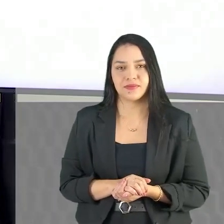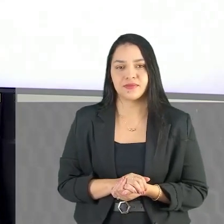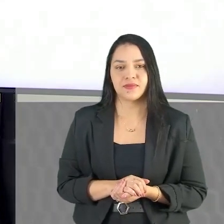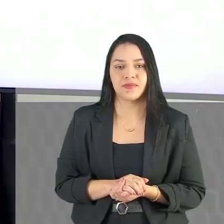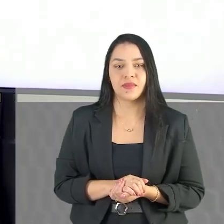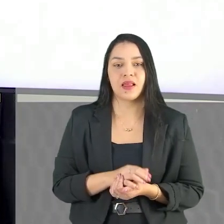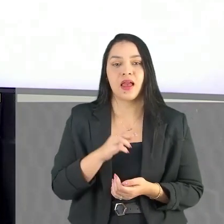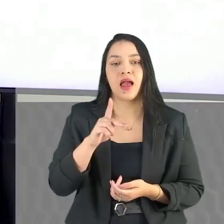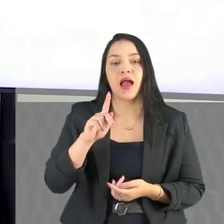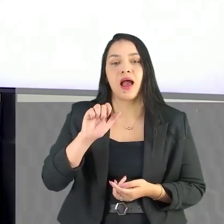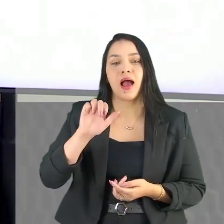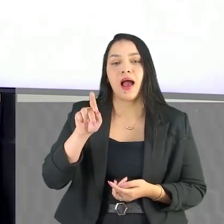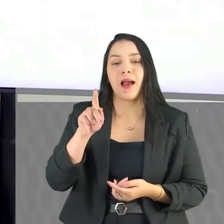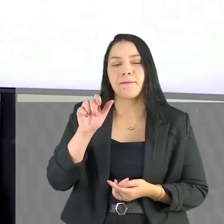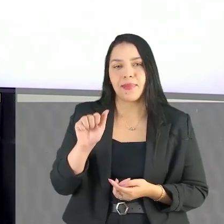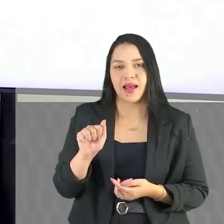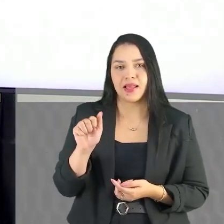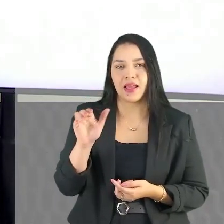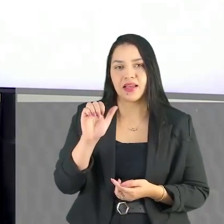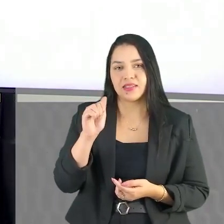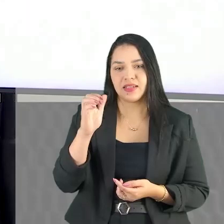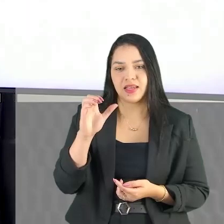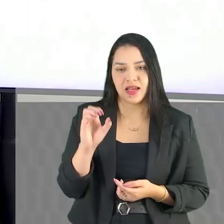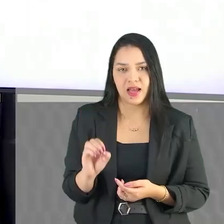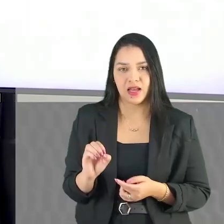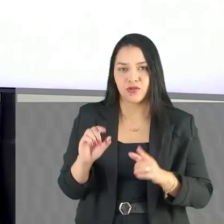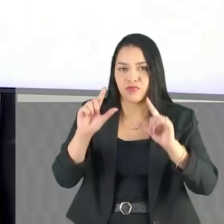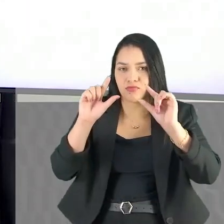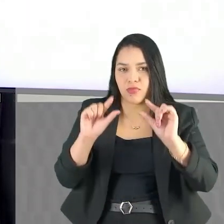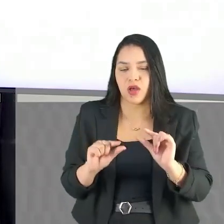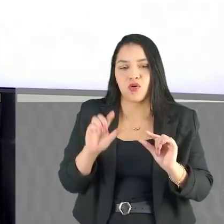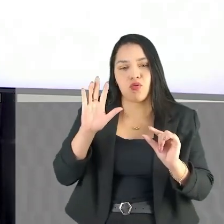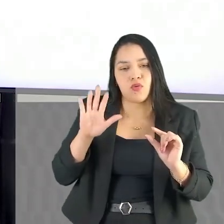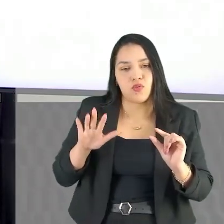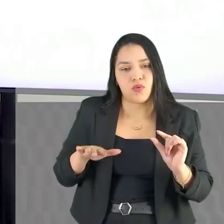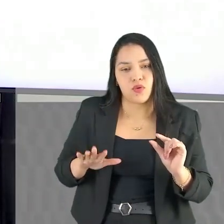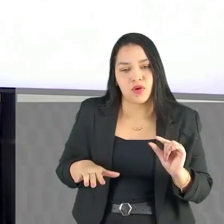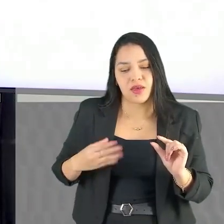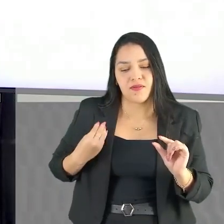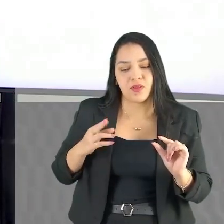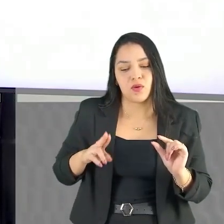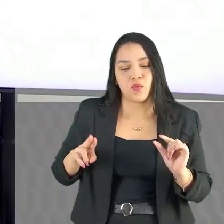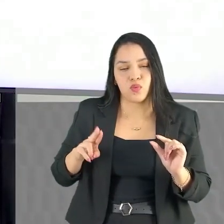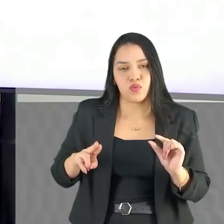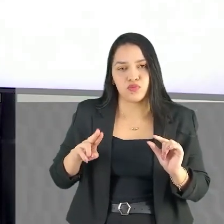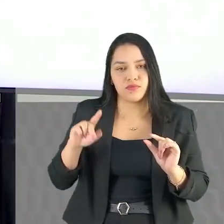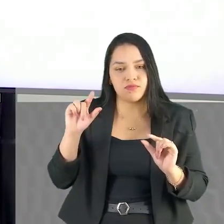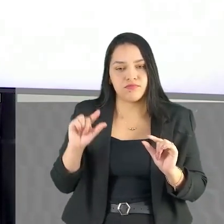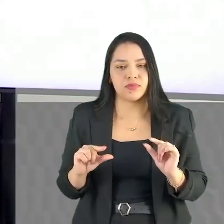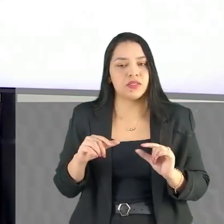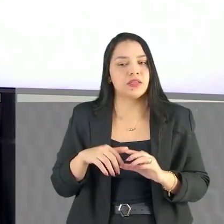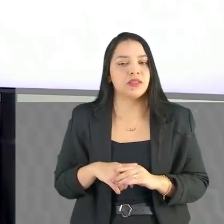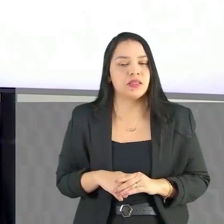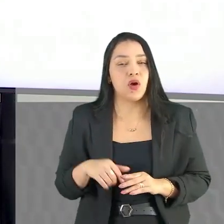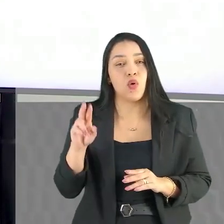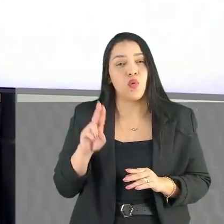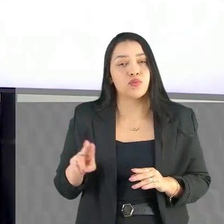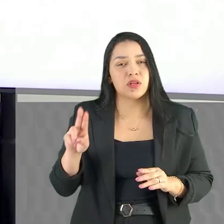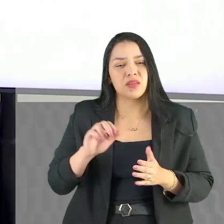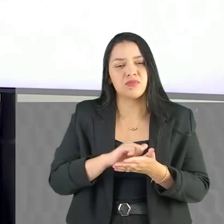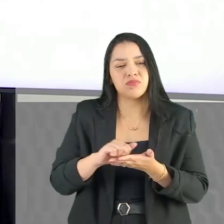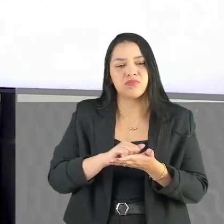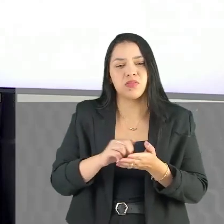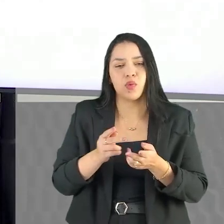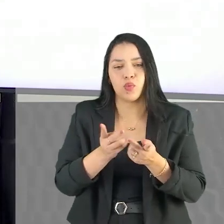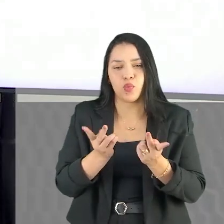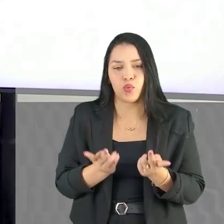A palha de aço, um material de baixo custo e vida útil pequena. Utilizada para lavar